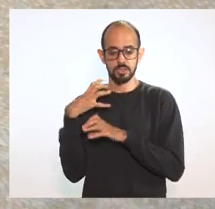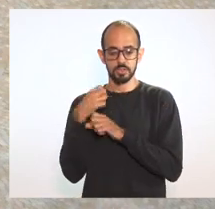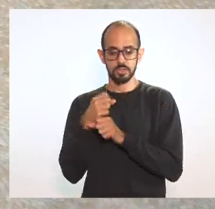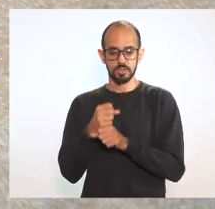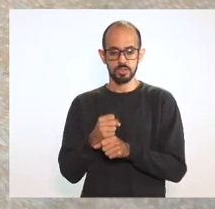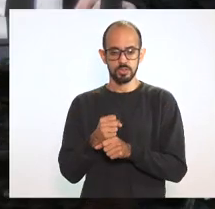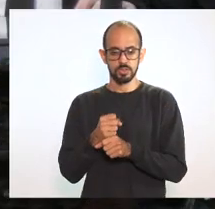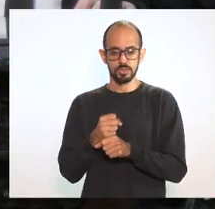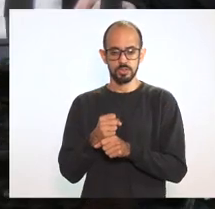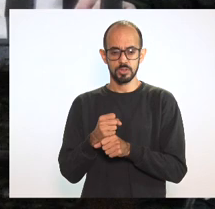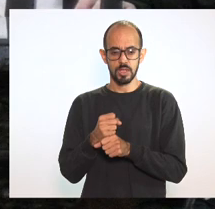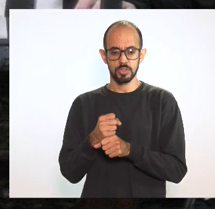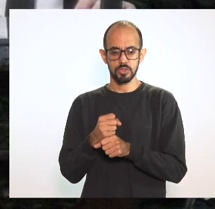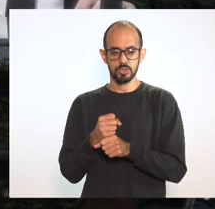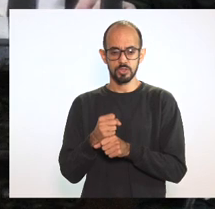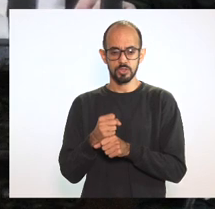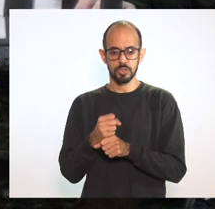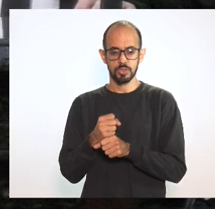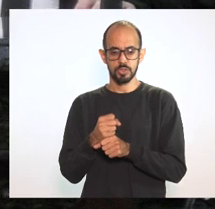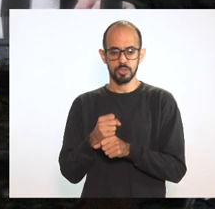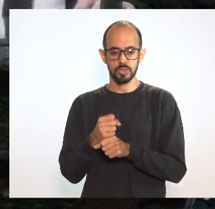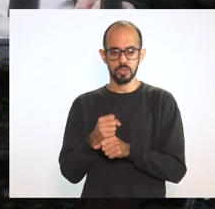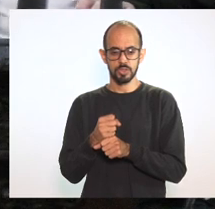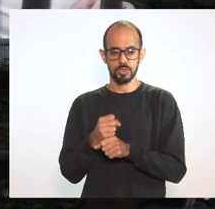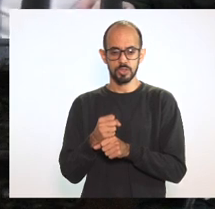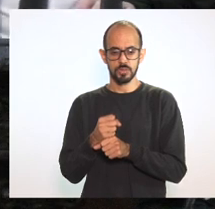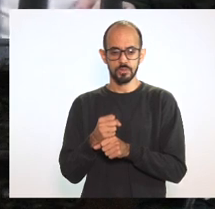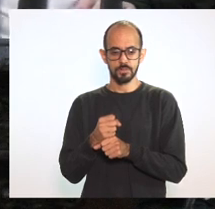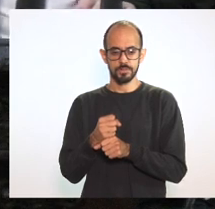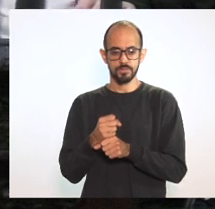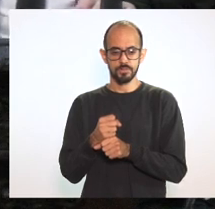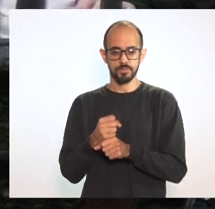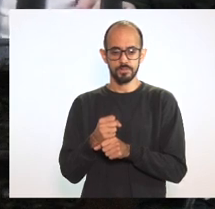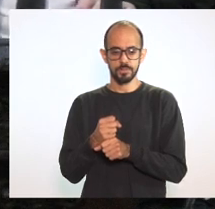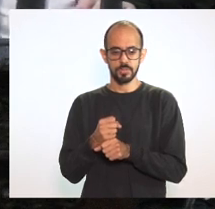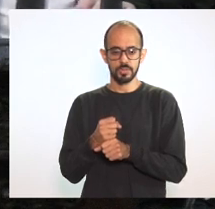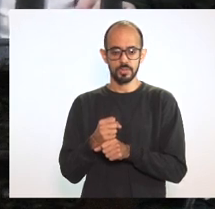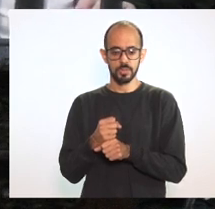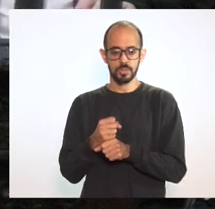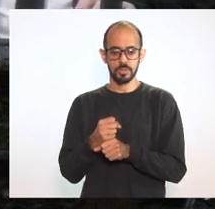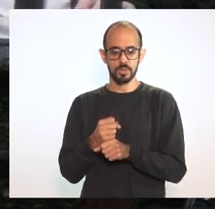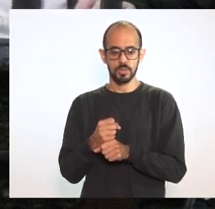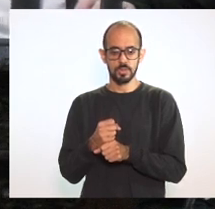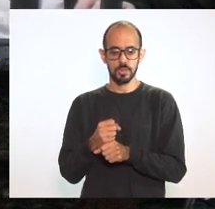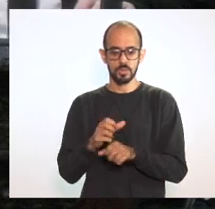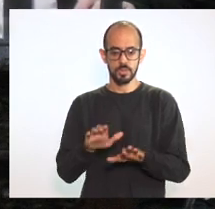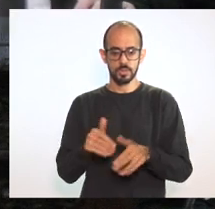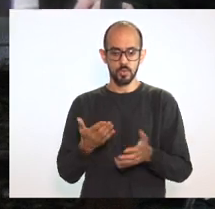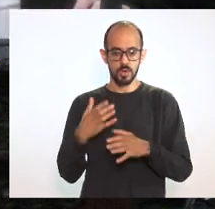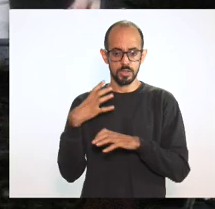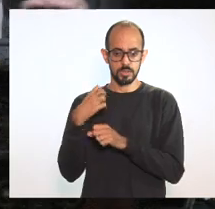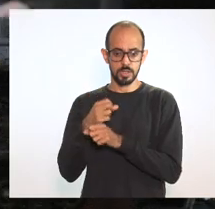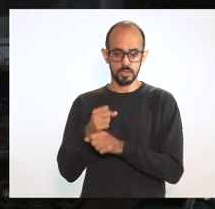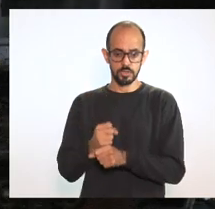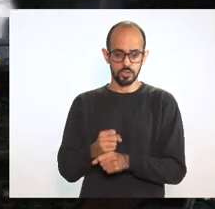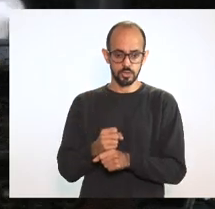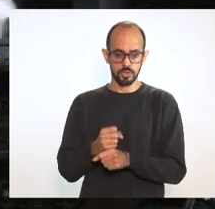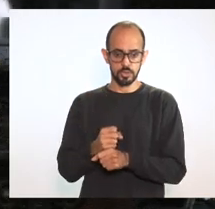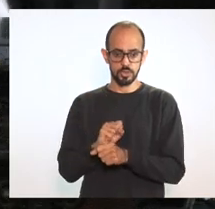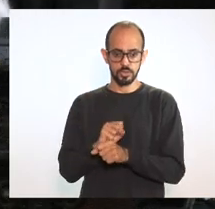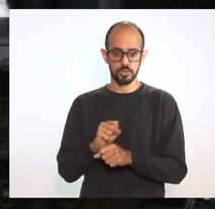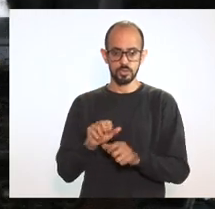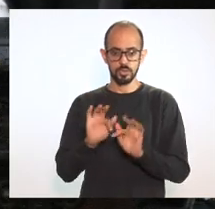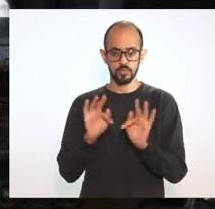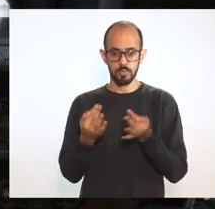O artigo 2º da presente proposta. O dossiê consistirá na elaboração. Sim, presidente. Como resultado das análises de dados estatísticos referentes ao isolamento social, consumo,